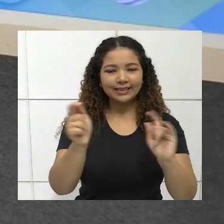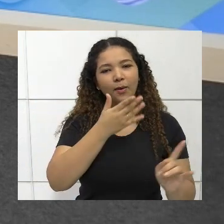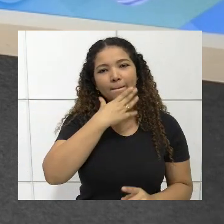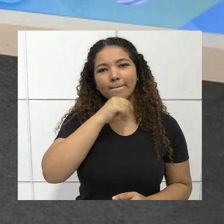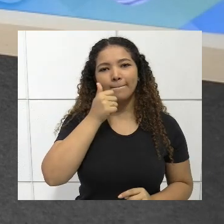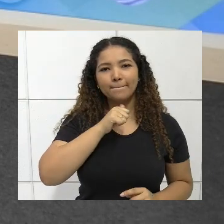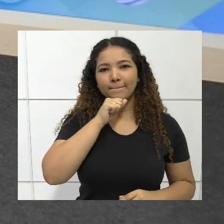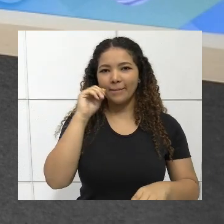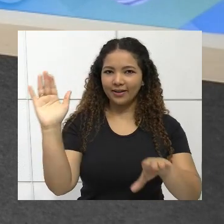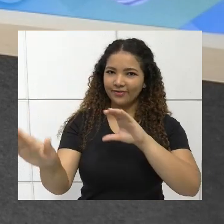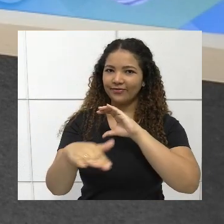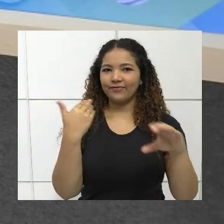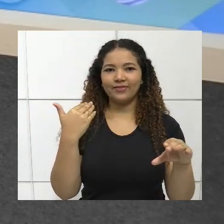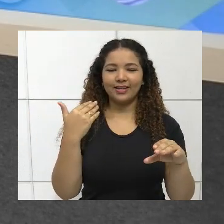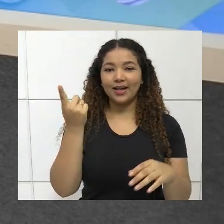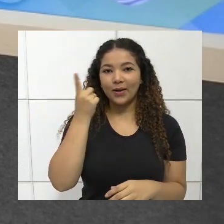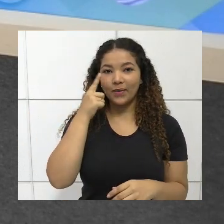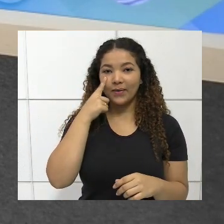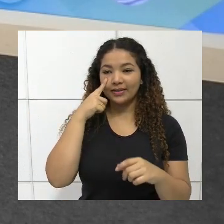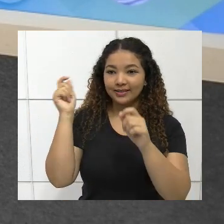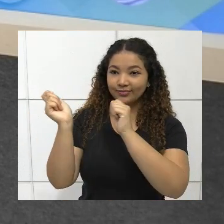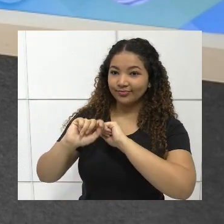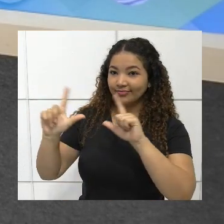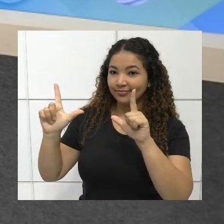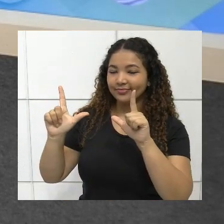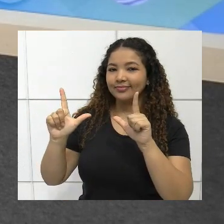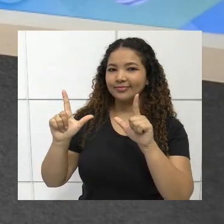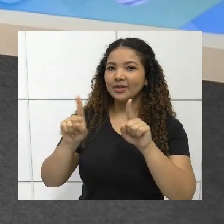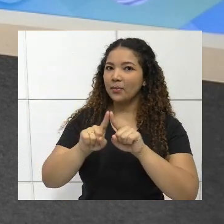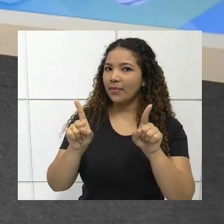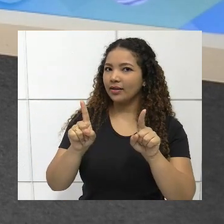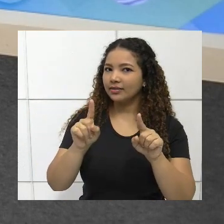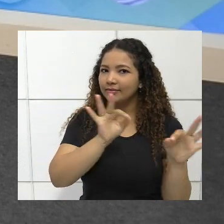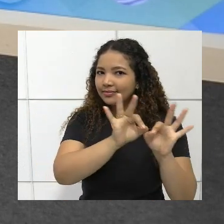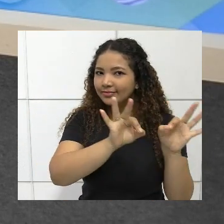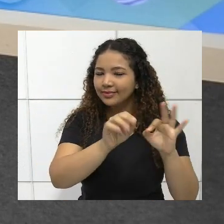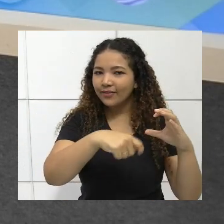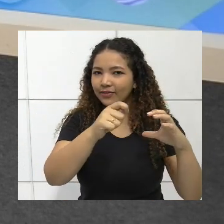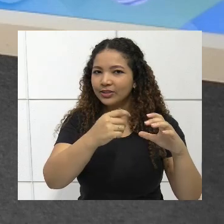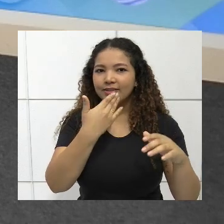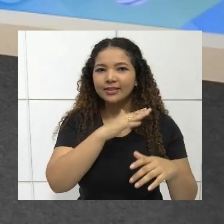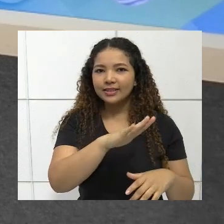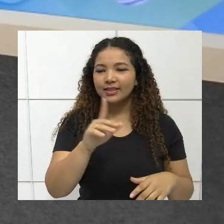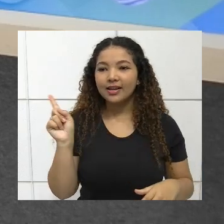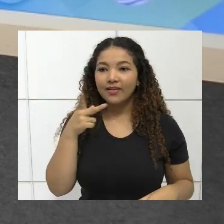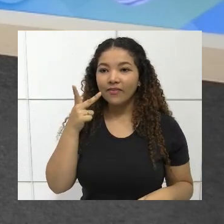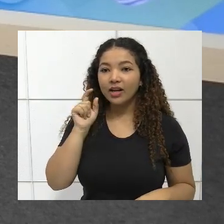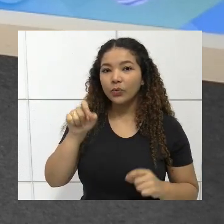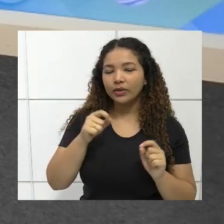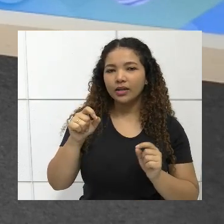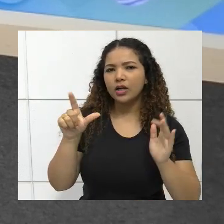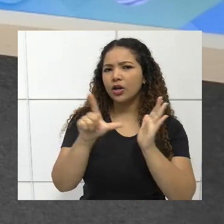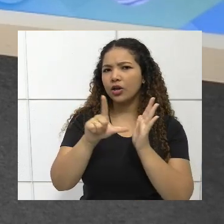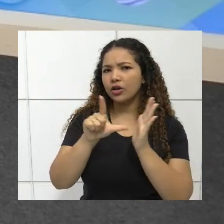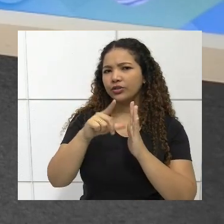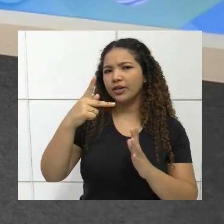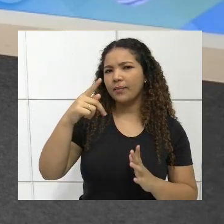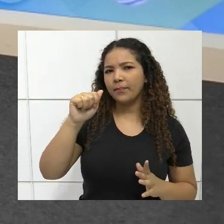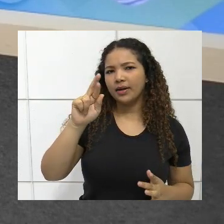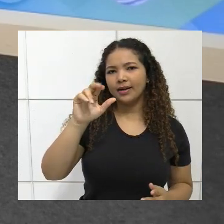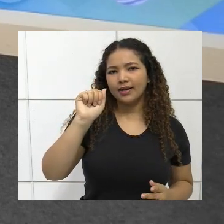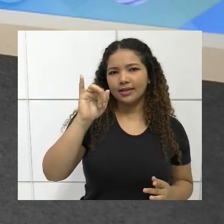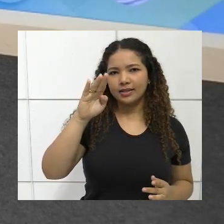filhos para a gente agora aqui na tela do Alerta Baité. Nós temos aqui a Paraíba Top 20. Já prepara o vídeo das crianças enquanto eu dou um recado aqui da Paraíba Top 20, aquela